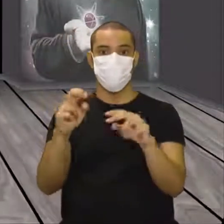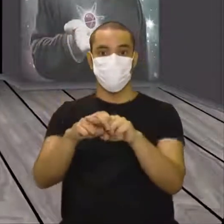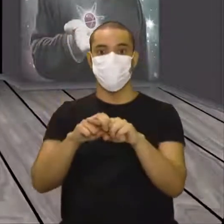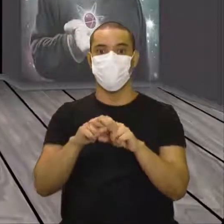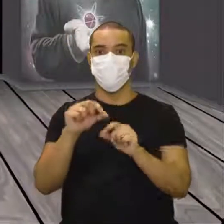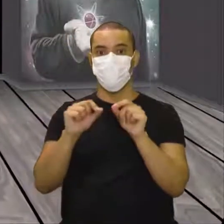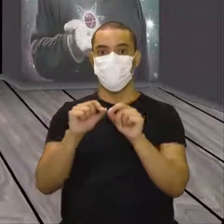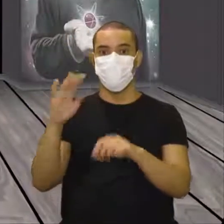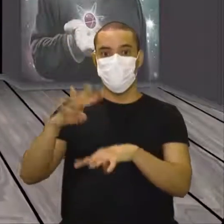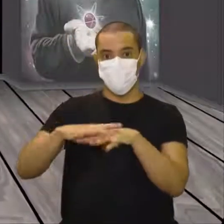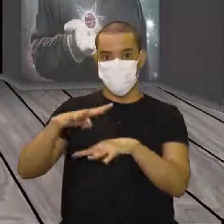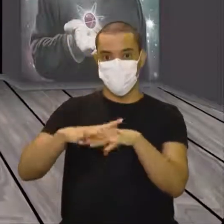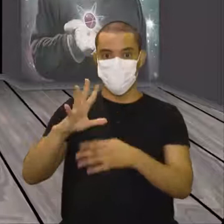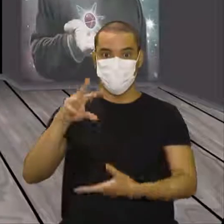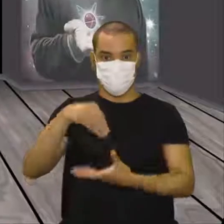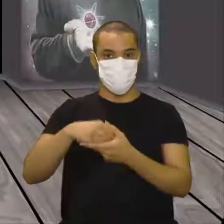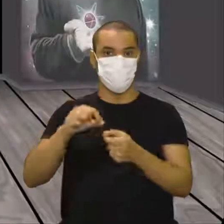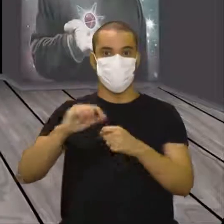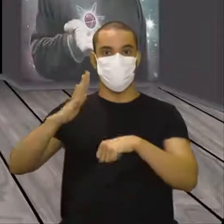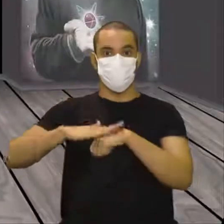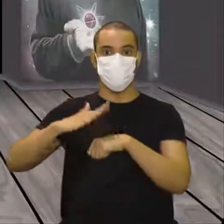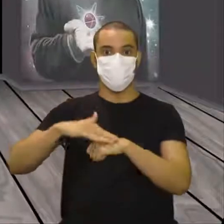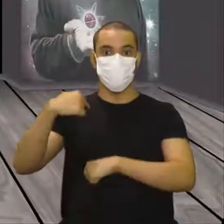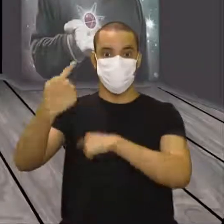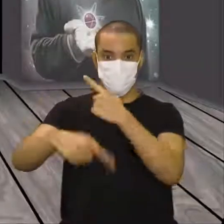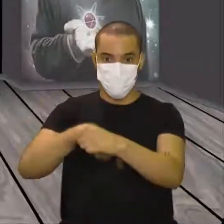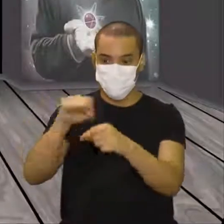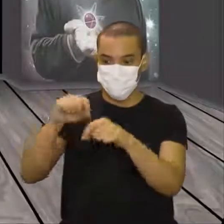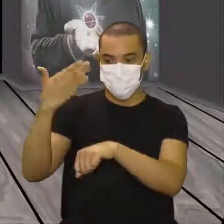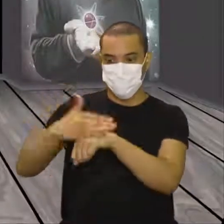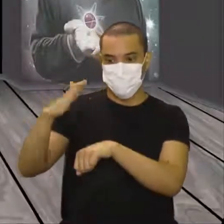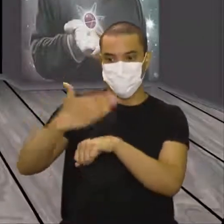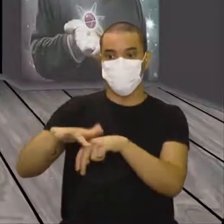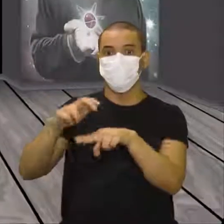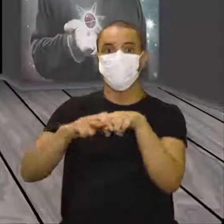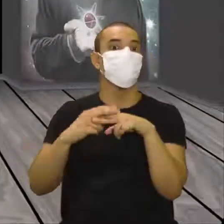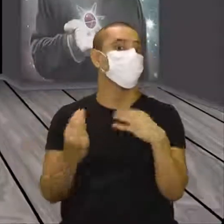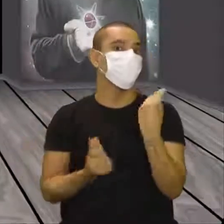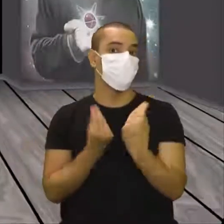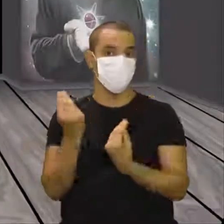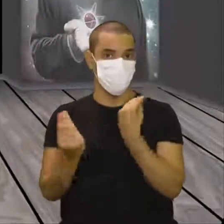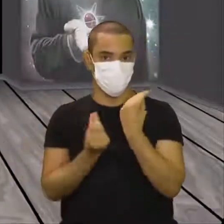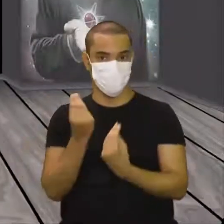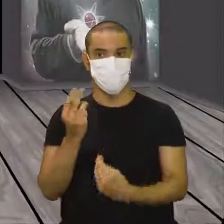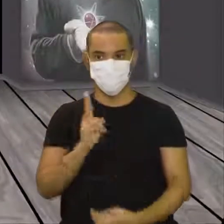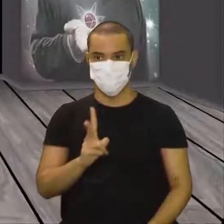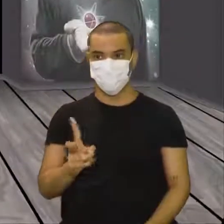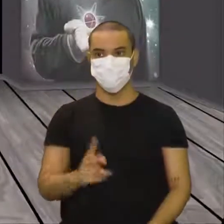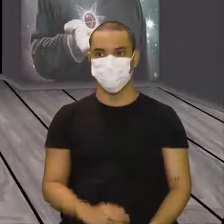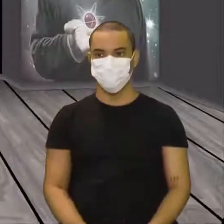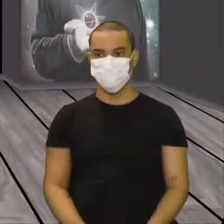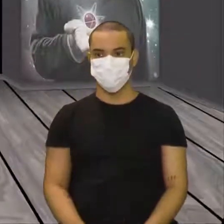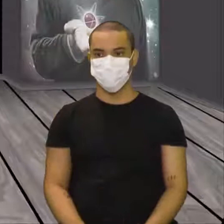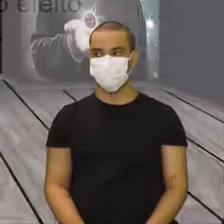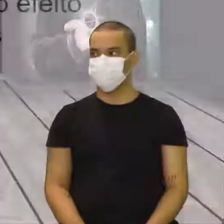que matematicamente ele fez. E depois botar em prática. E como seria isso, né? Vamos continuar lá?